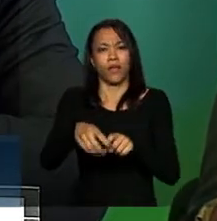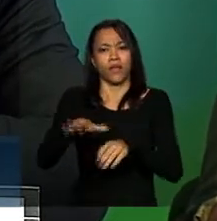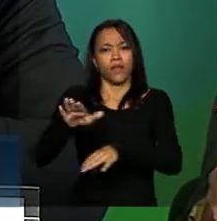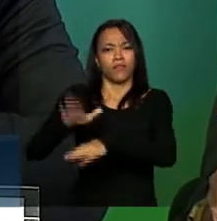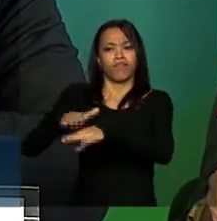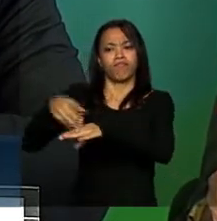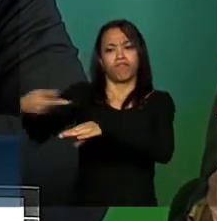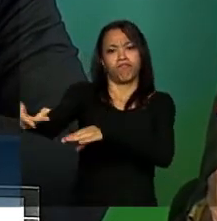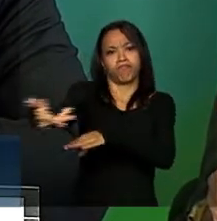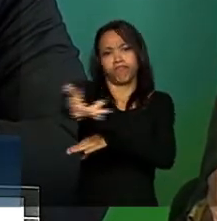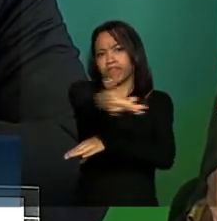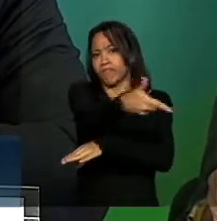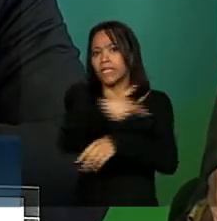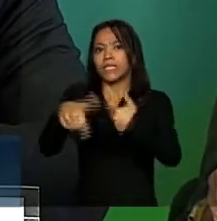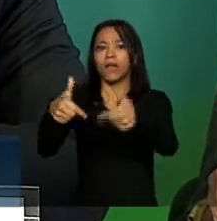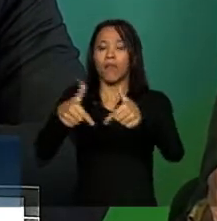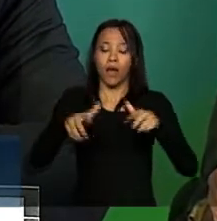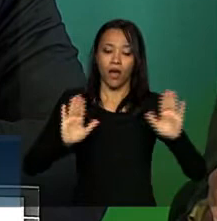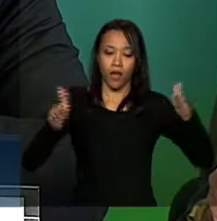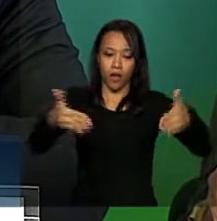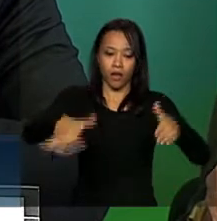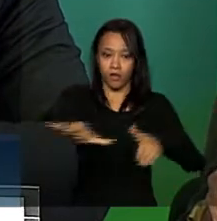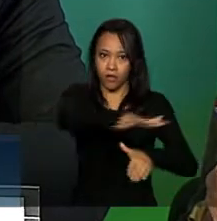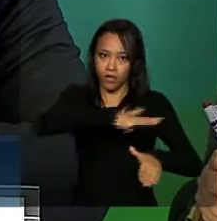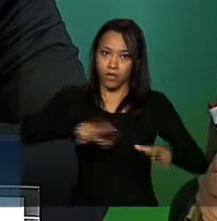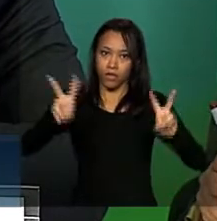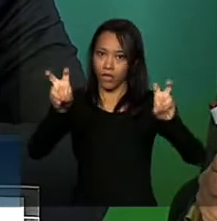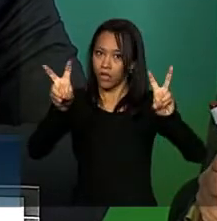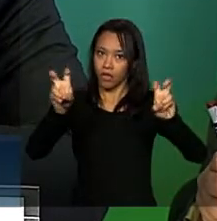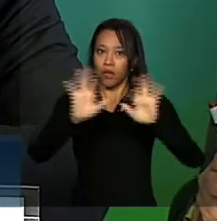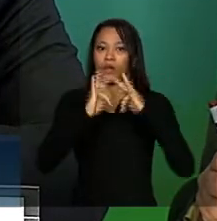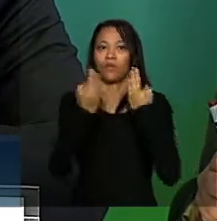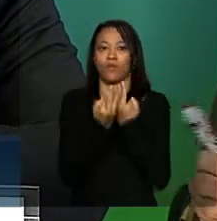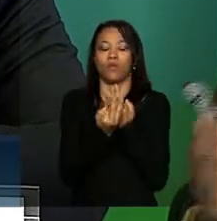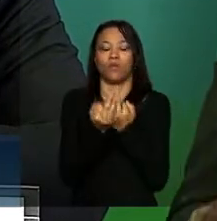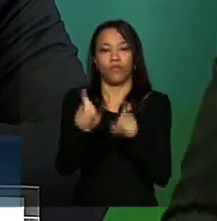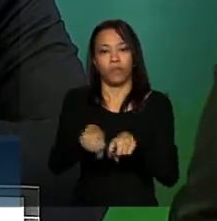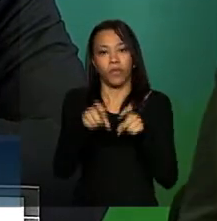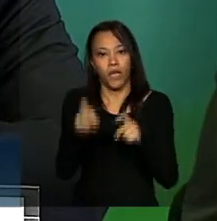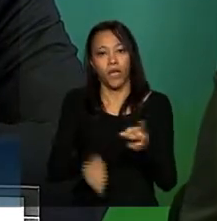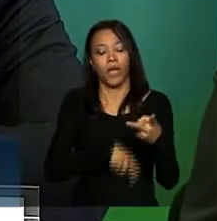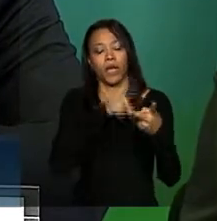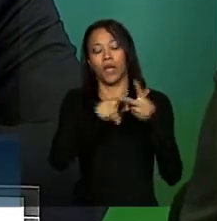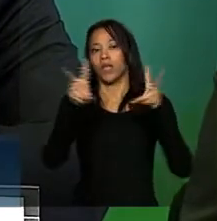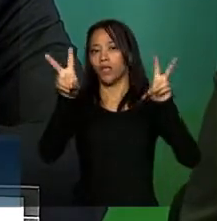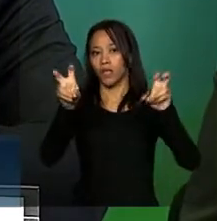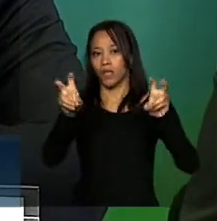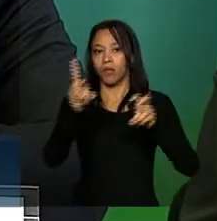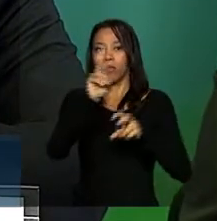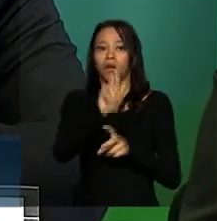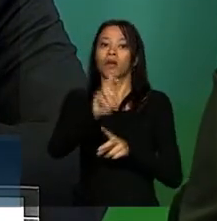que trabalham, né, a questão da agricultura familiar, da reforma agrária.